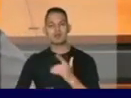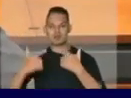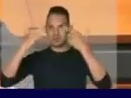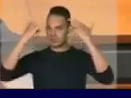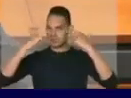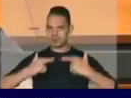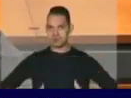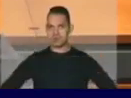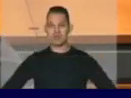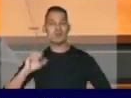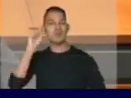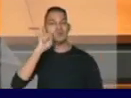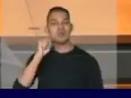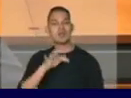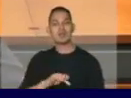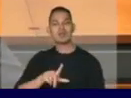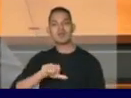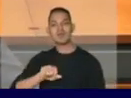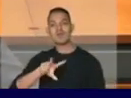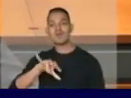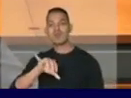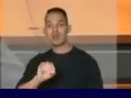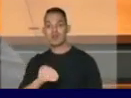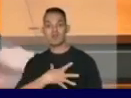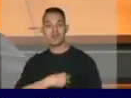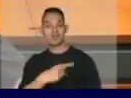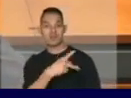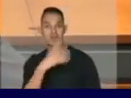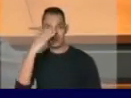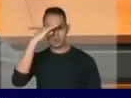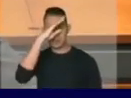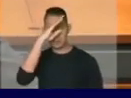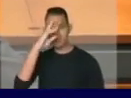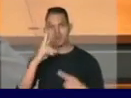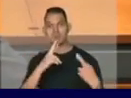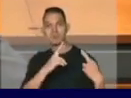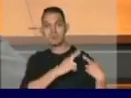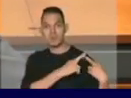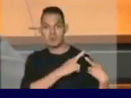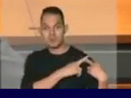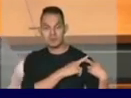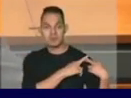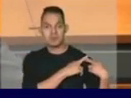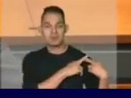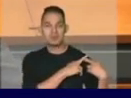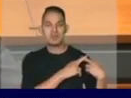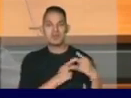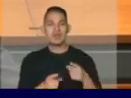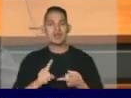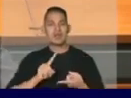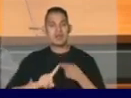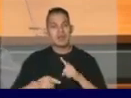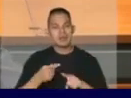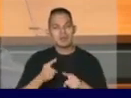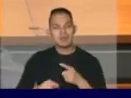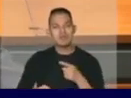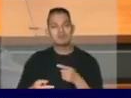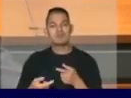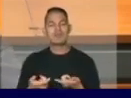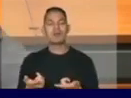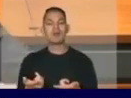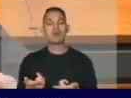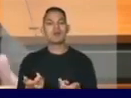isentando o senador Flávio Bolsonaro de responsabilidade nas negociações que